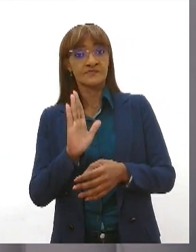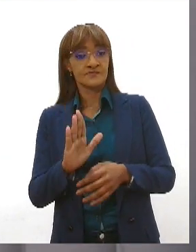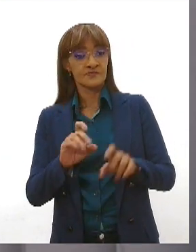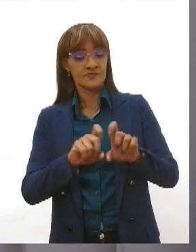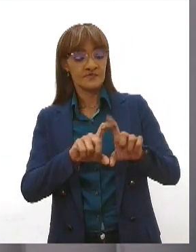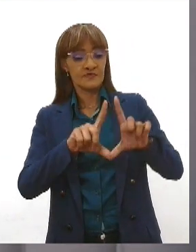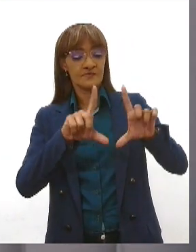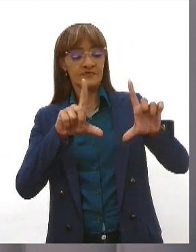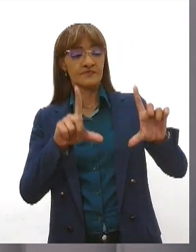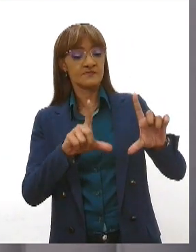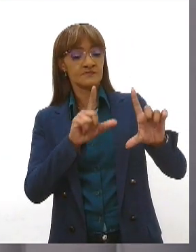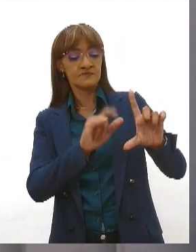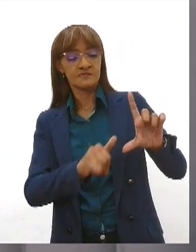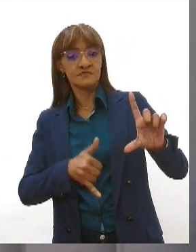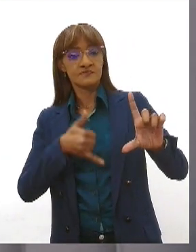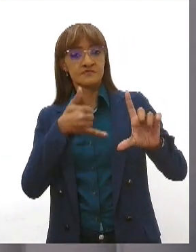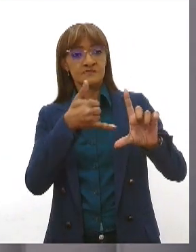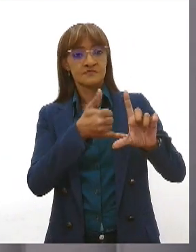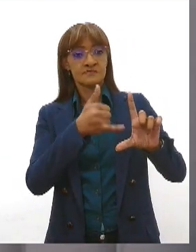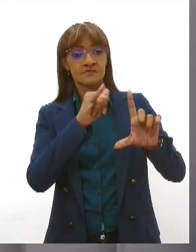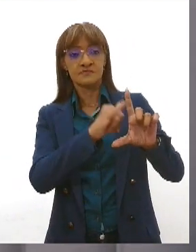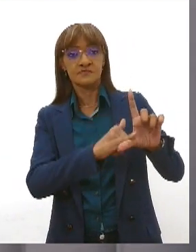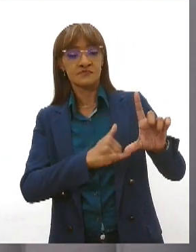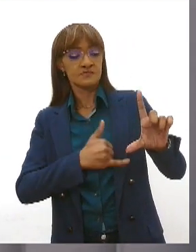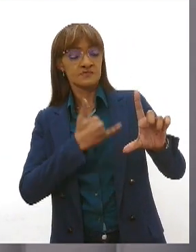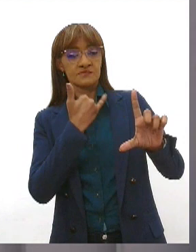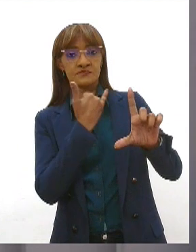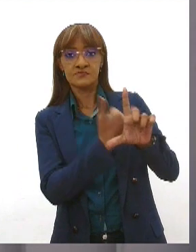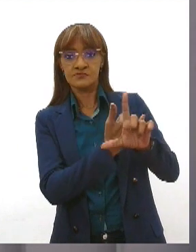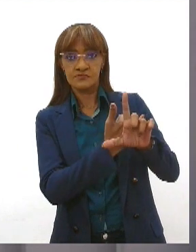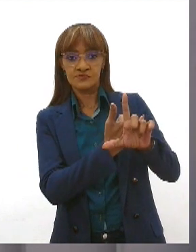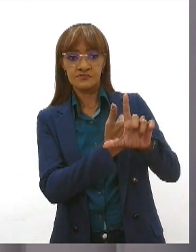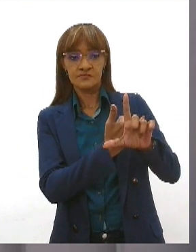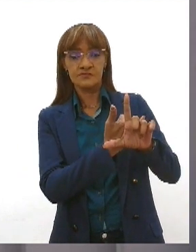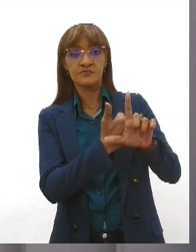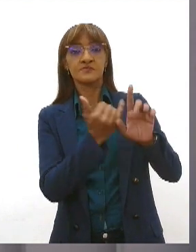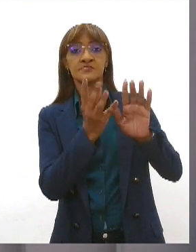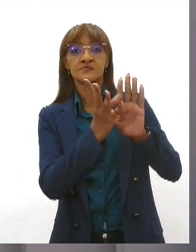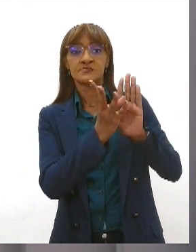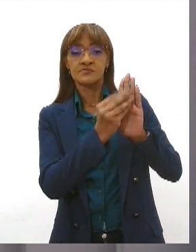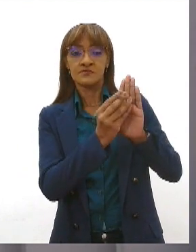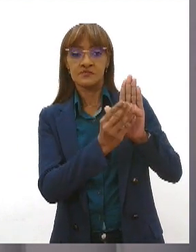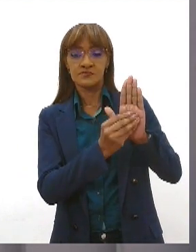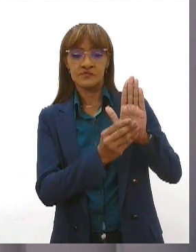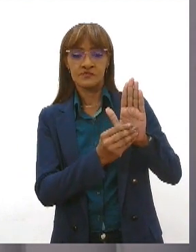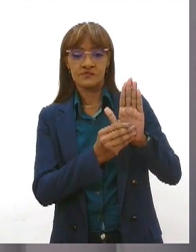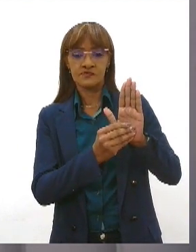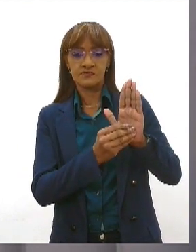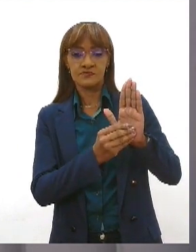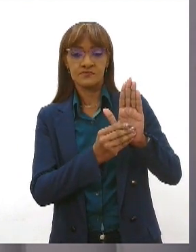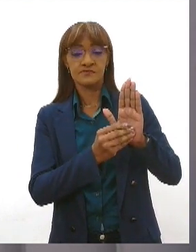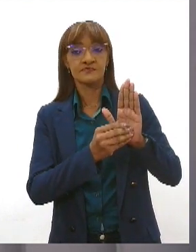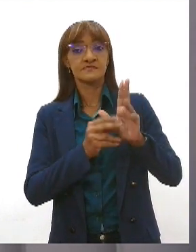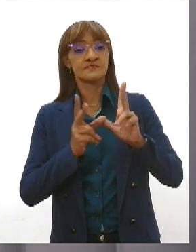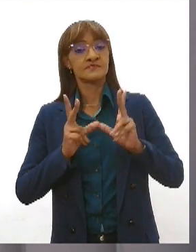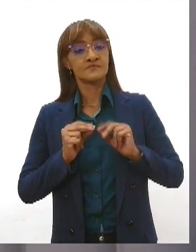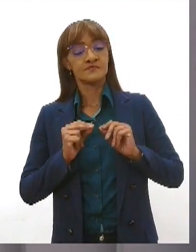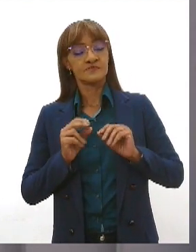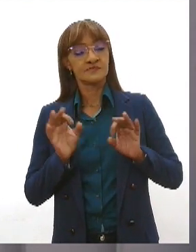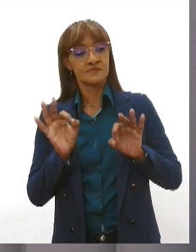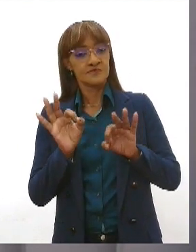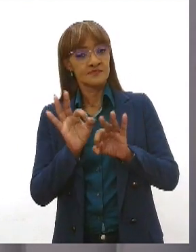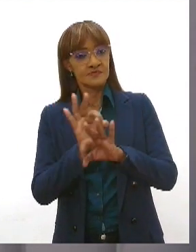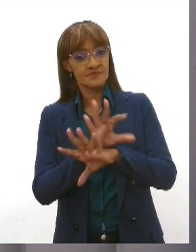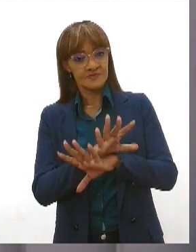o nosso canal no YouTube, posicione a câmera do seu celular no QR Code, localizado no canto inferior esquerdo da tela, e será direcionado para o nosso